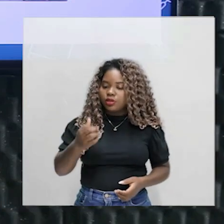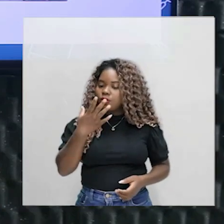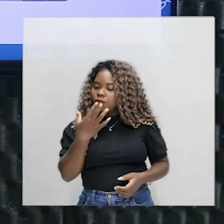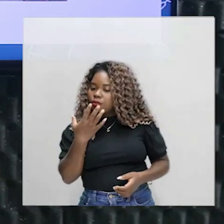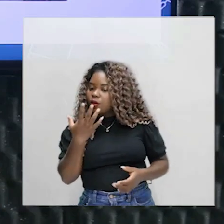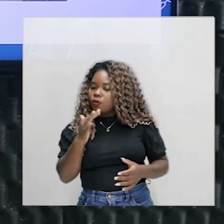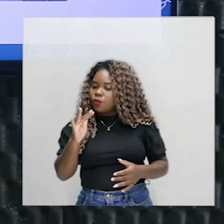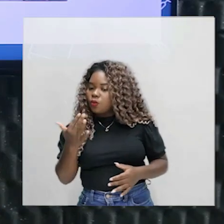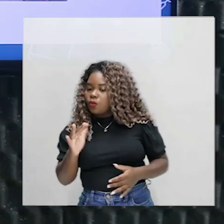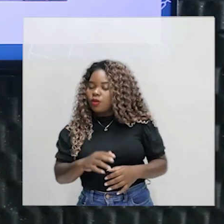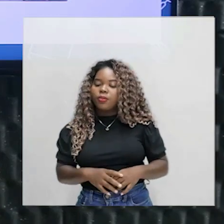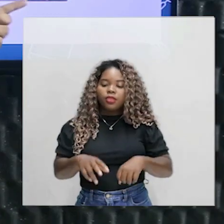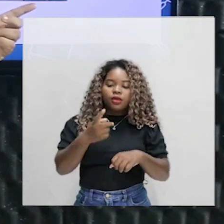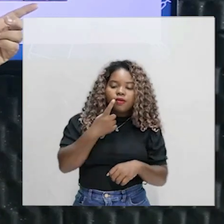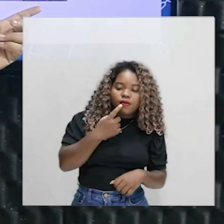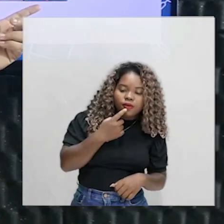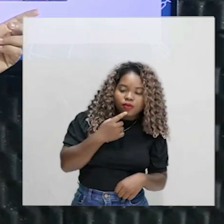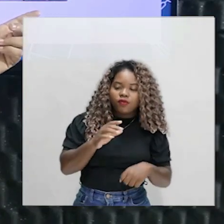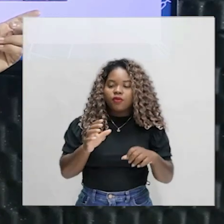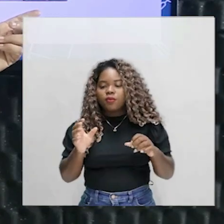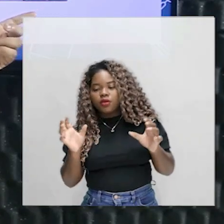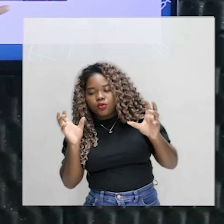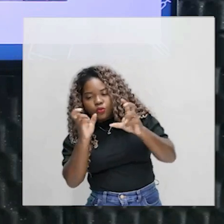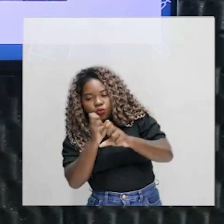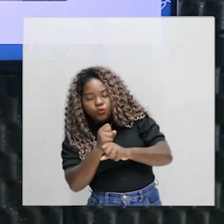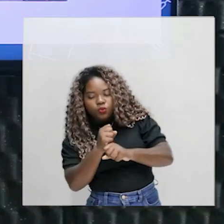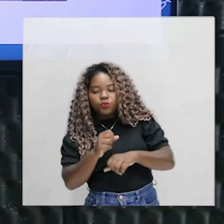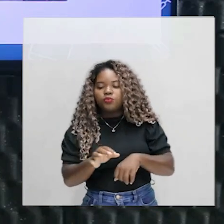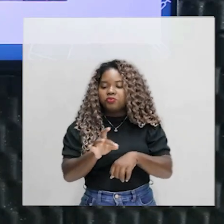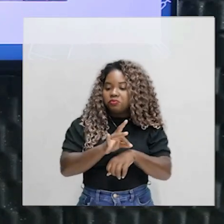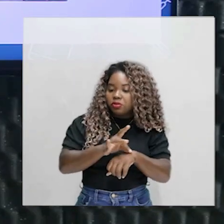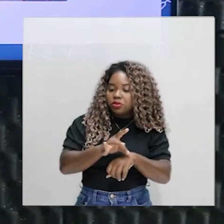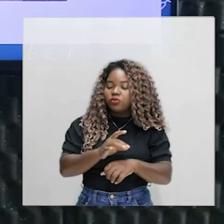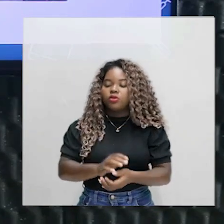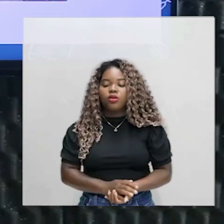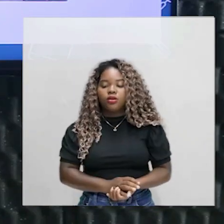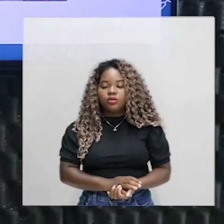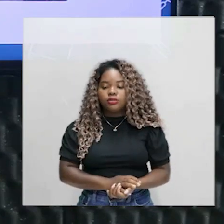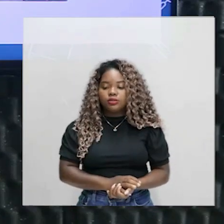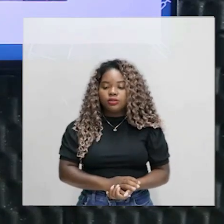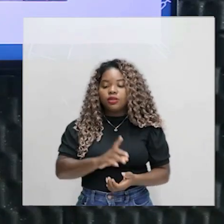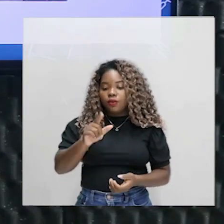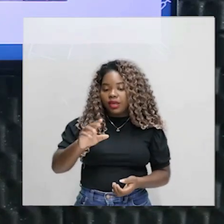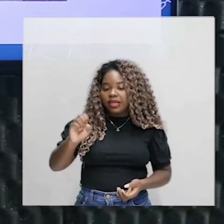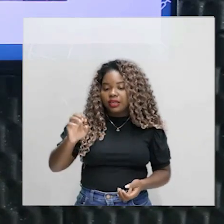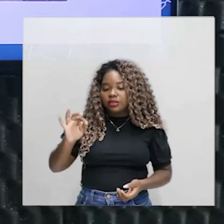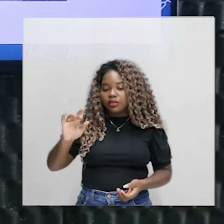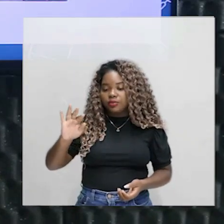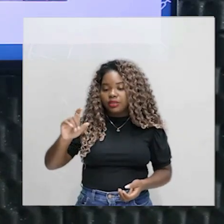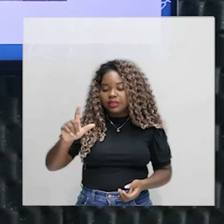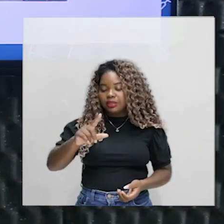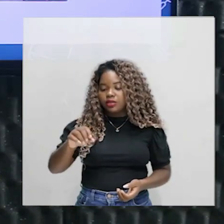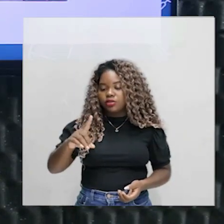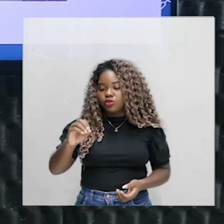cor intermediária entre Vermelho e o escuro tá então aqui é estabilizadora Por quê o fenótipo médio